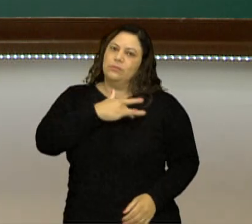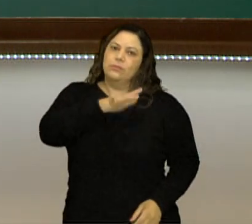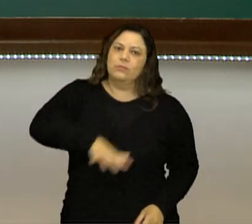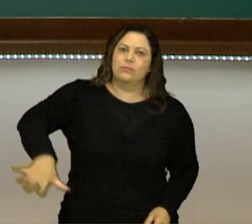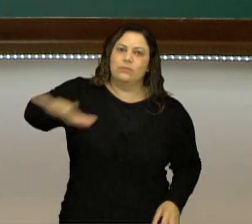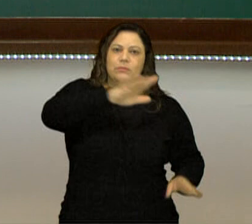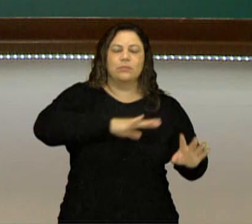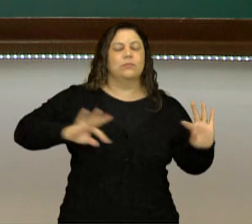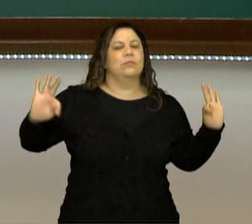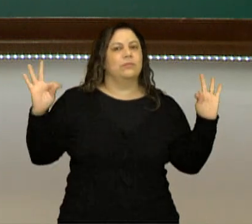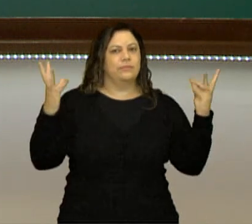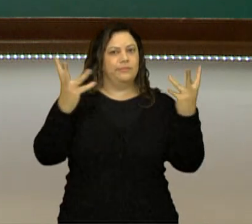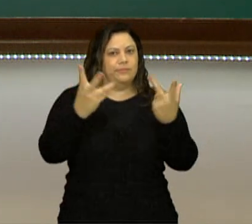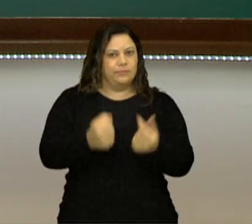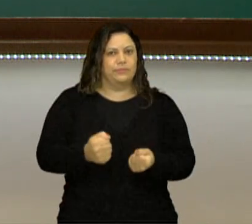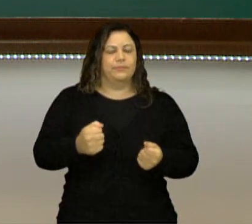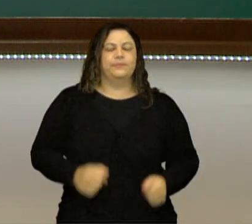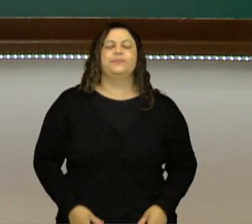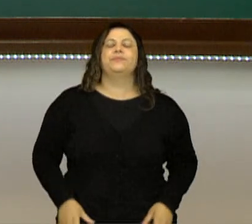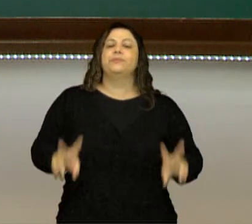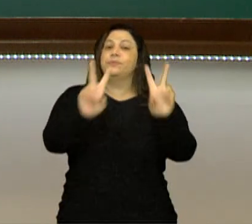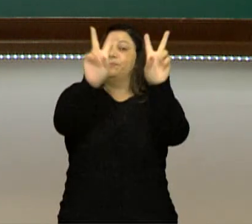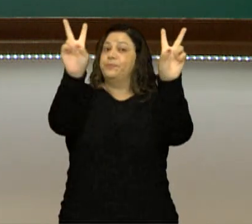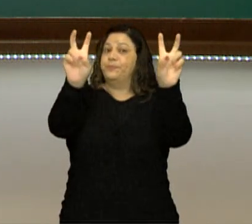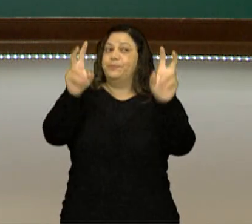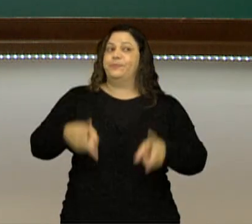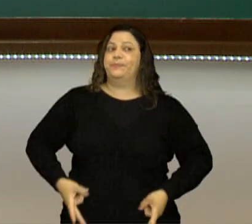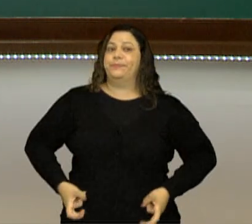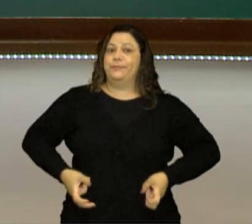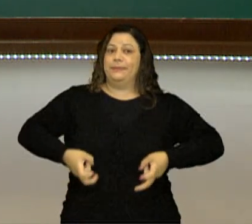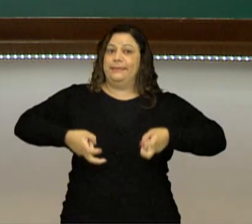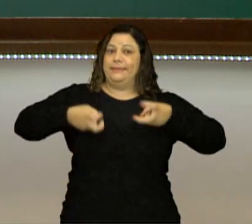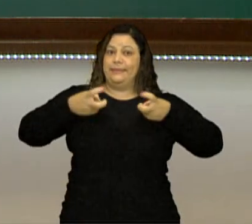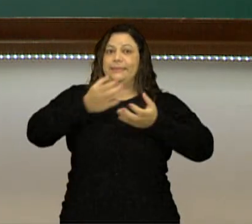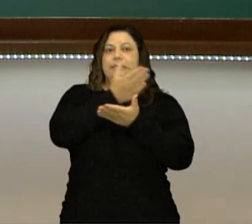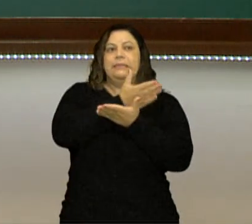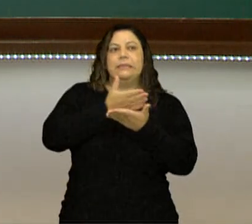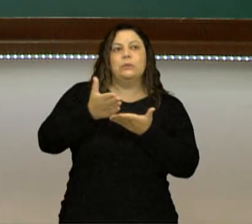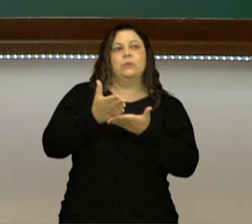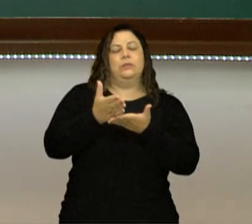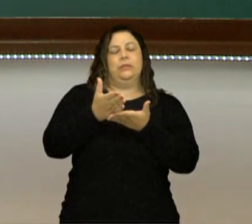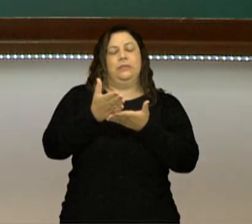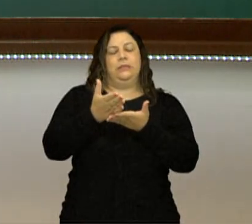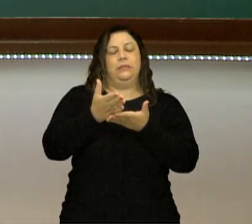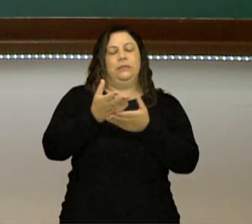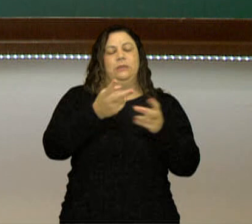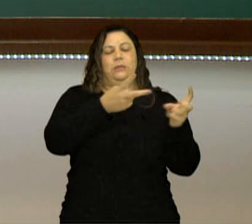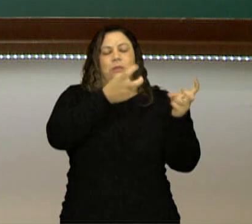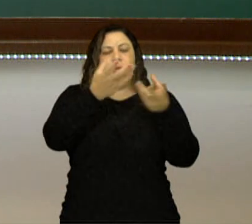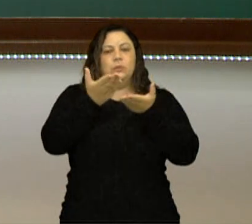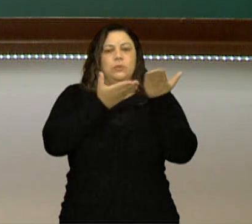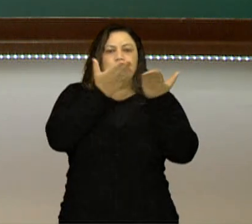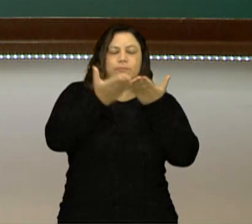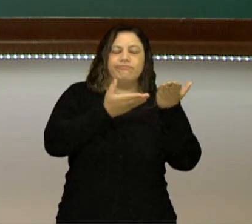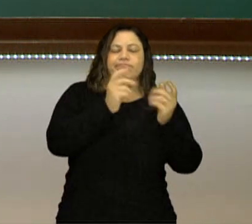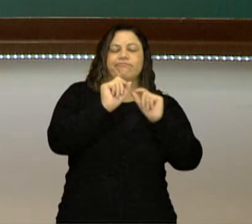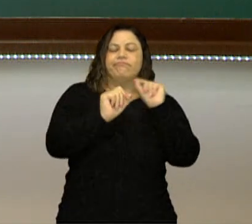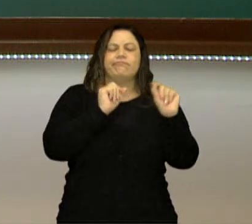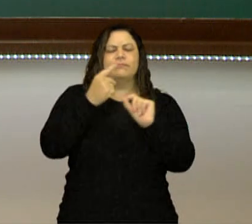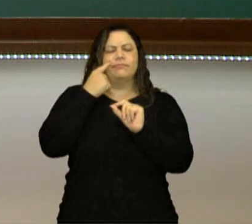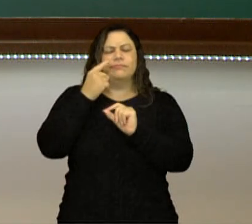todos nós. Câncer, do início ao diagnóstico, uma reportagem super interessante, mostrando, né, a gente